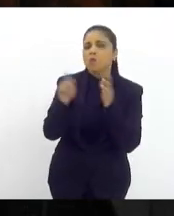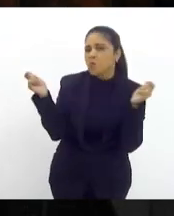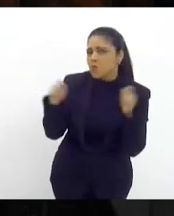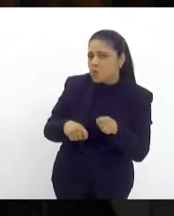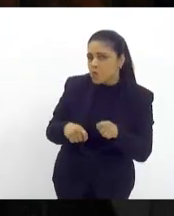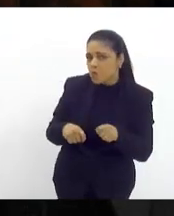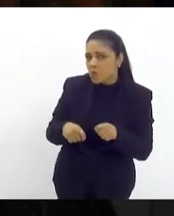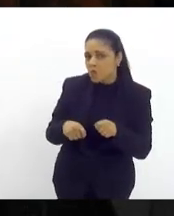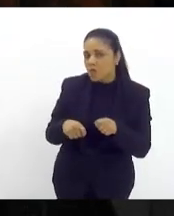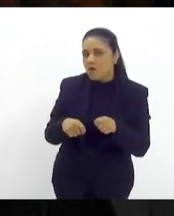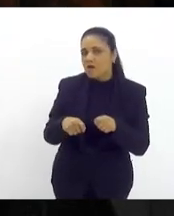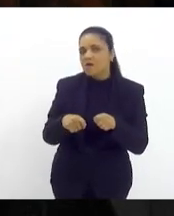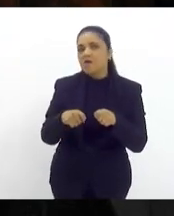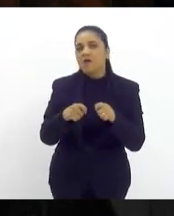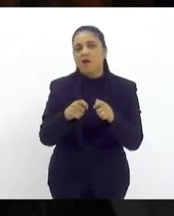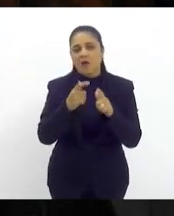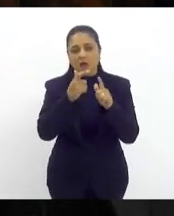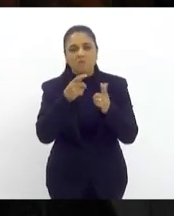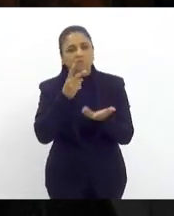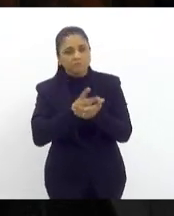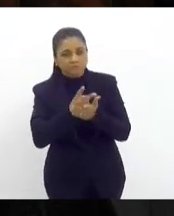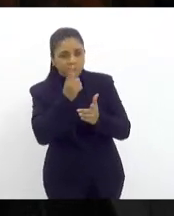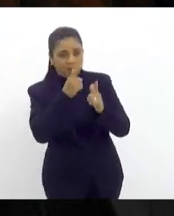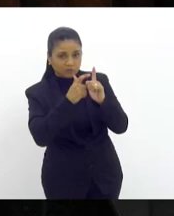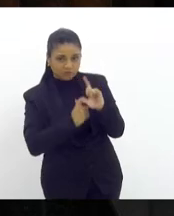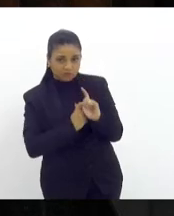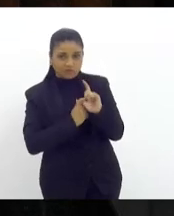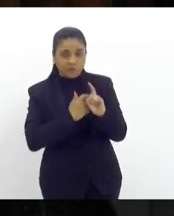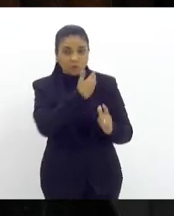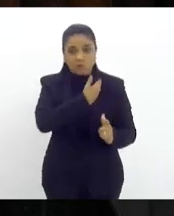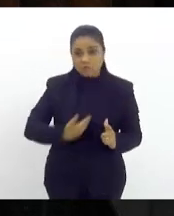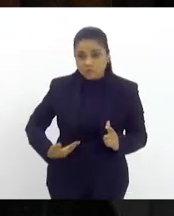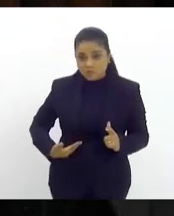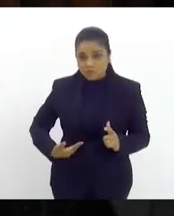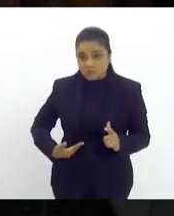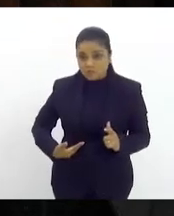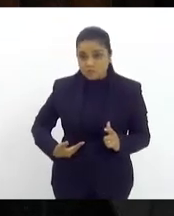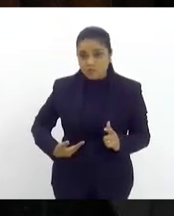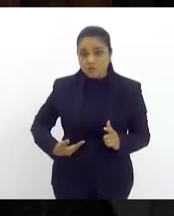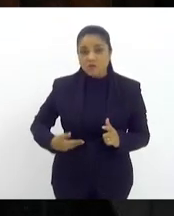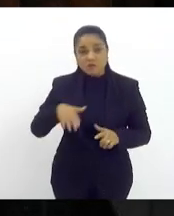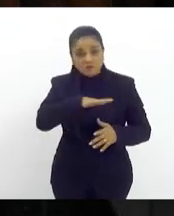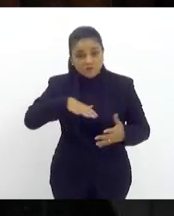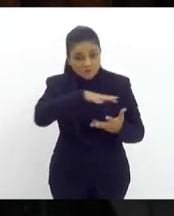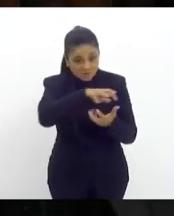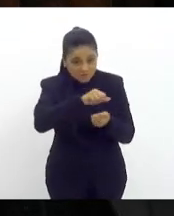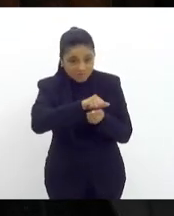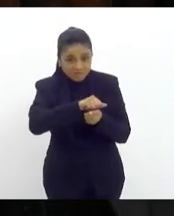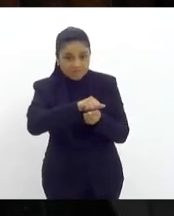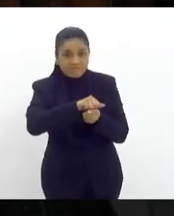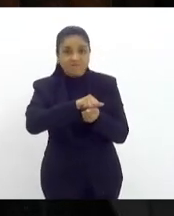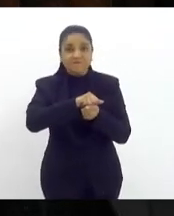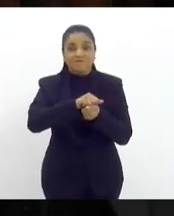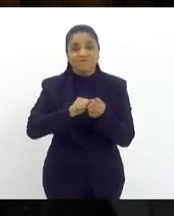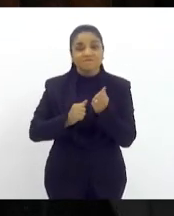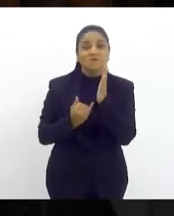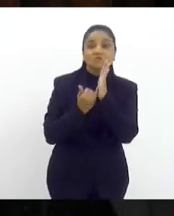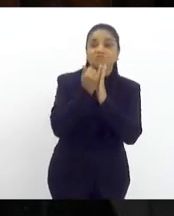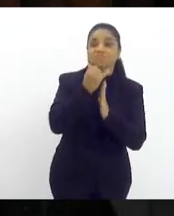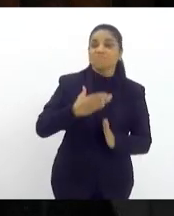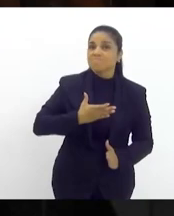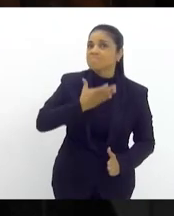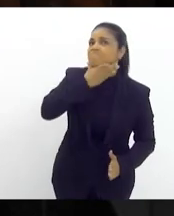manter a dívida pública do Estado em níveis sustentáveis com juros escorchantes